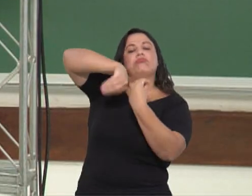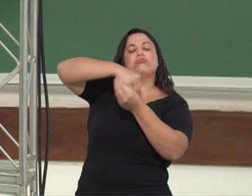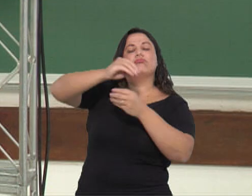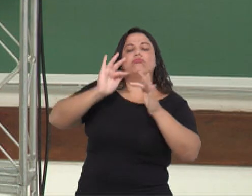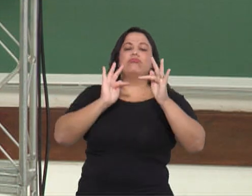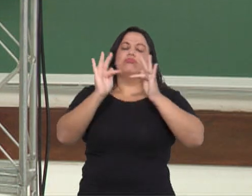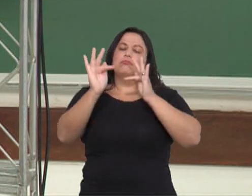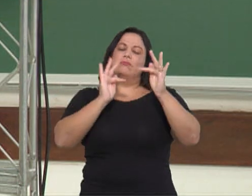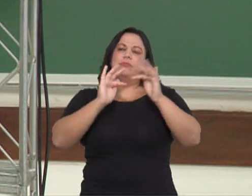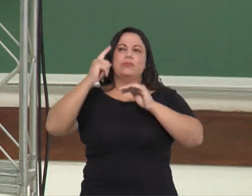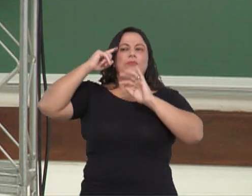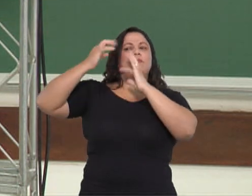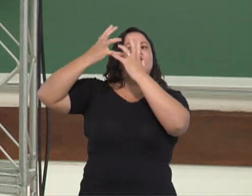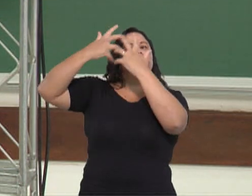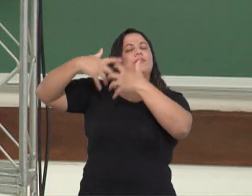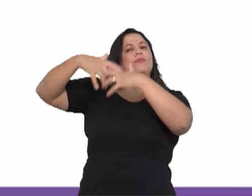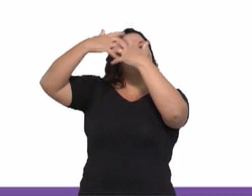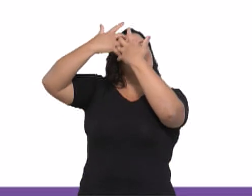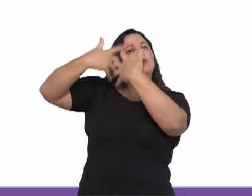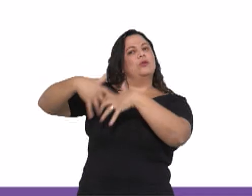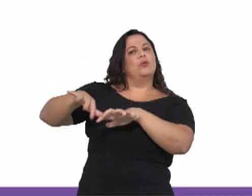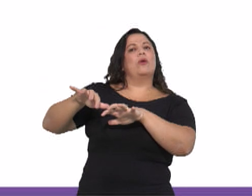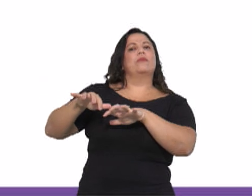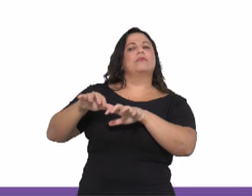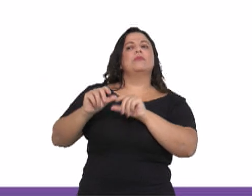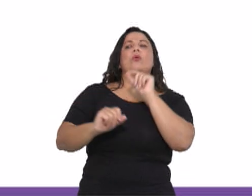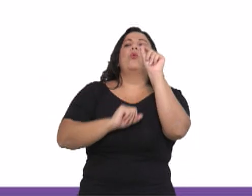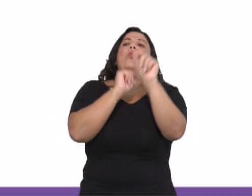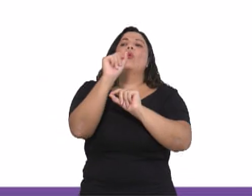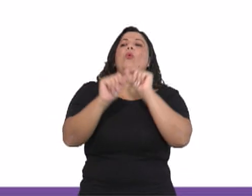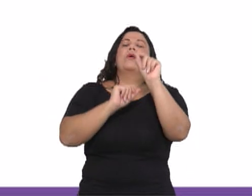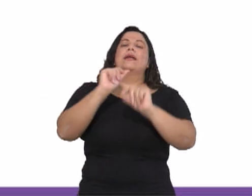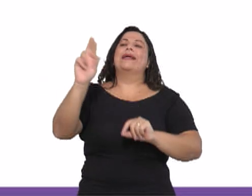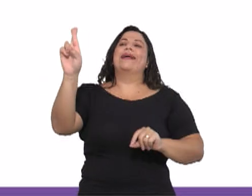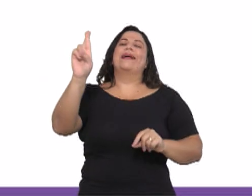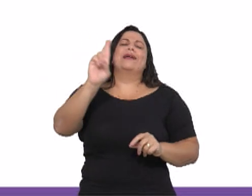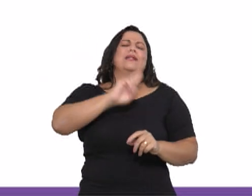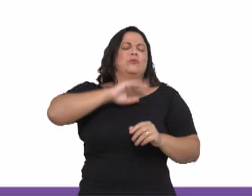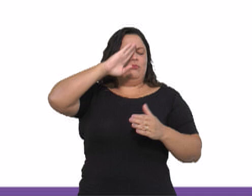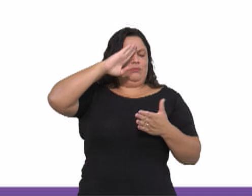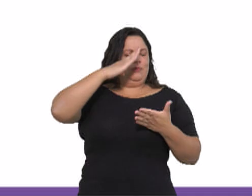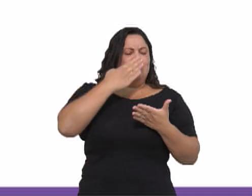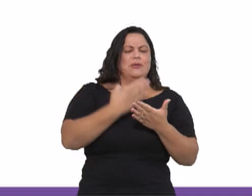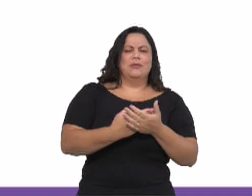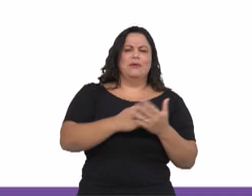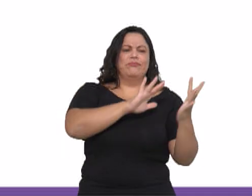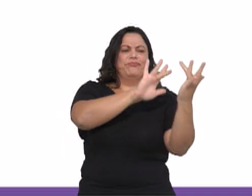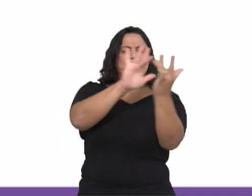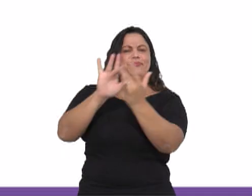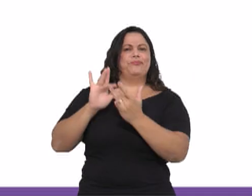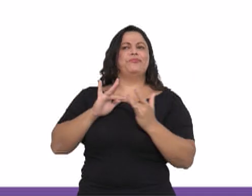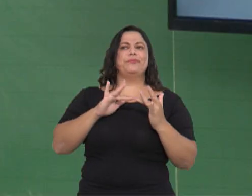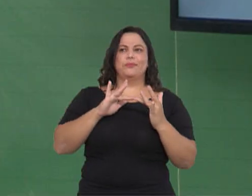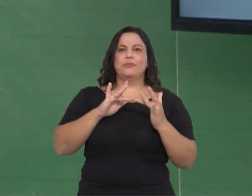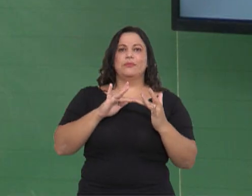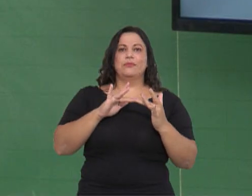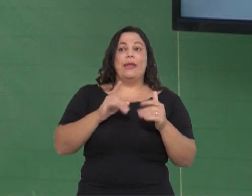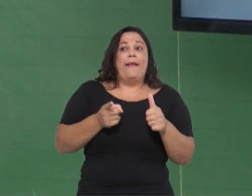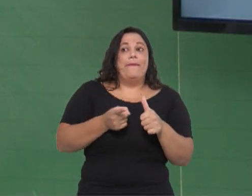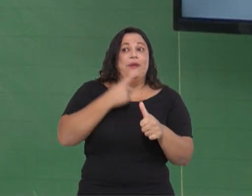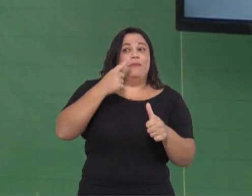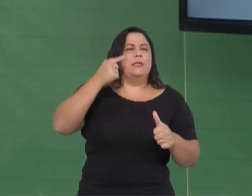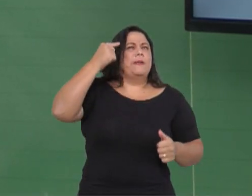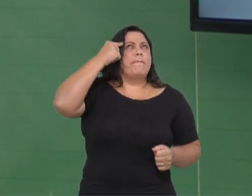os neurônios para funcionar. Com que religiosidade você acredita que elas têm relação? Você pensa o nome da figura